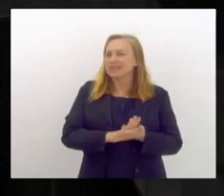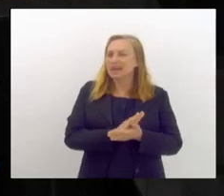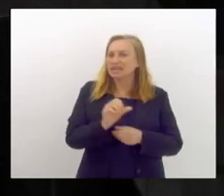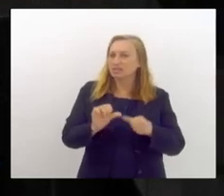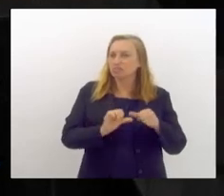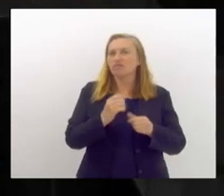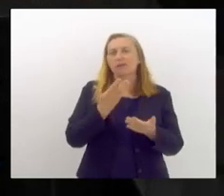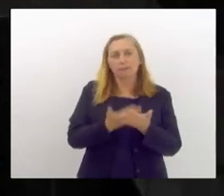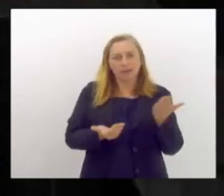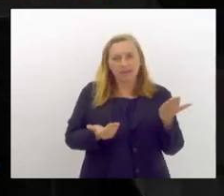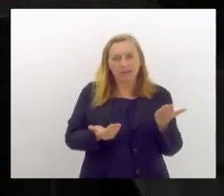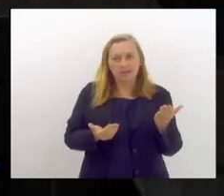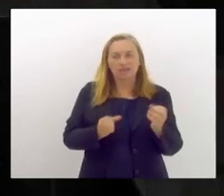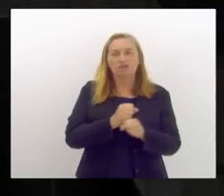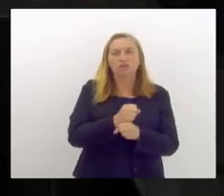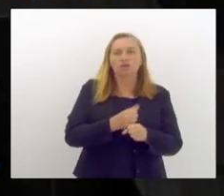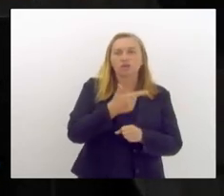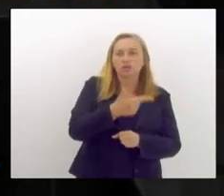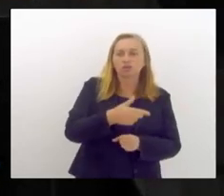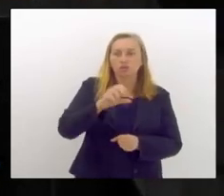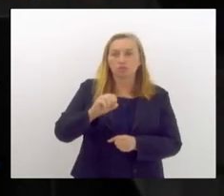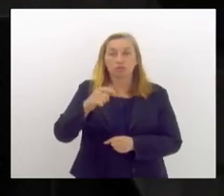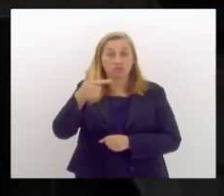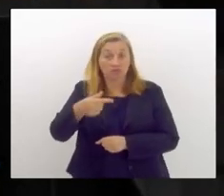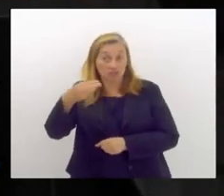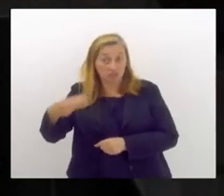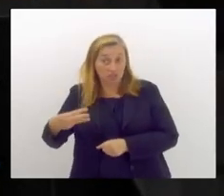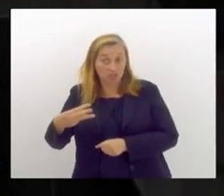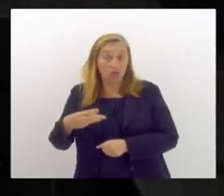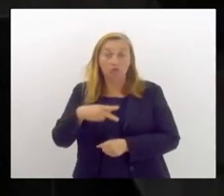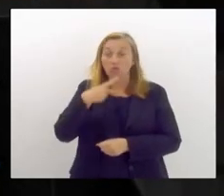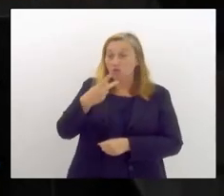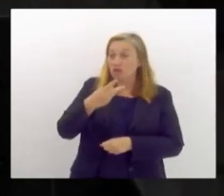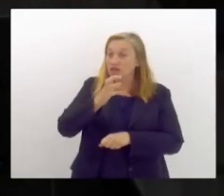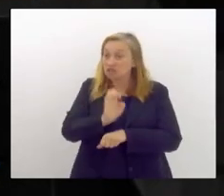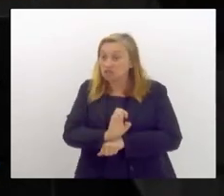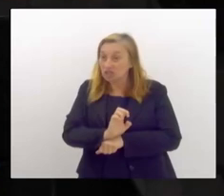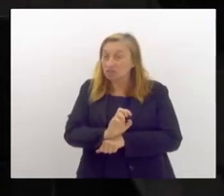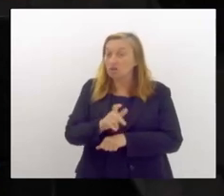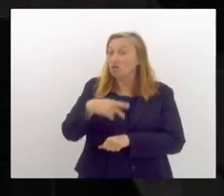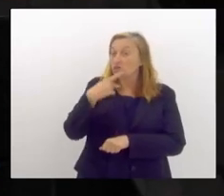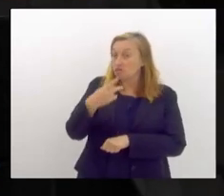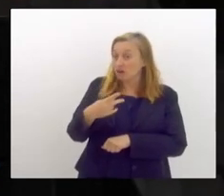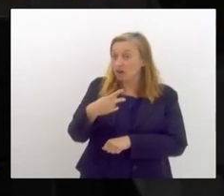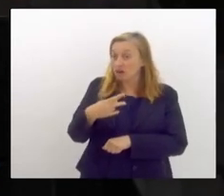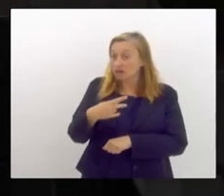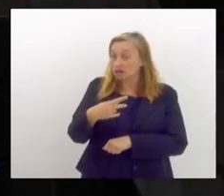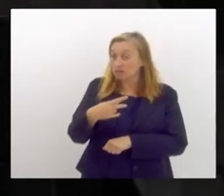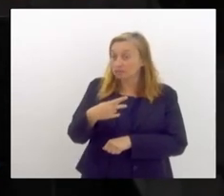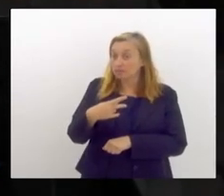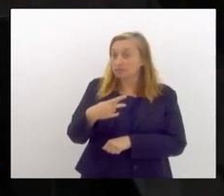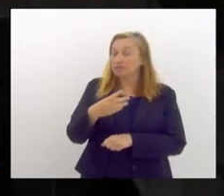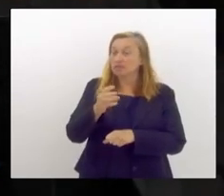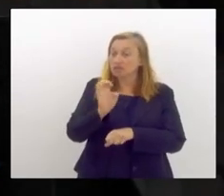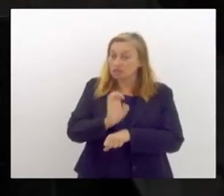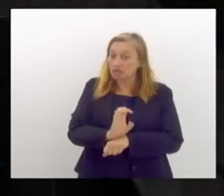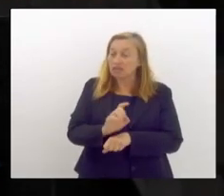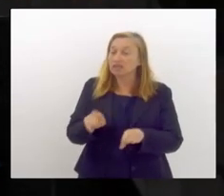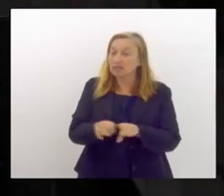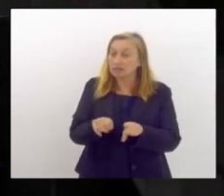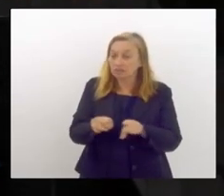vai perder em 2023. Quando eu digo Estado, estou falando o Estado e os municípios,